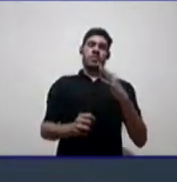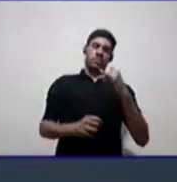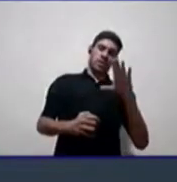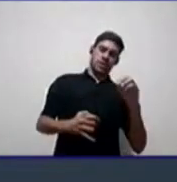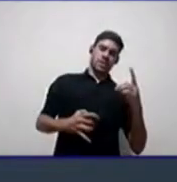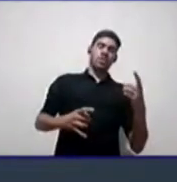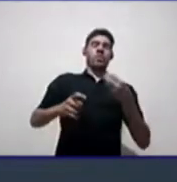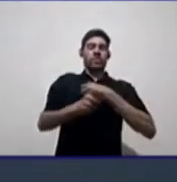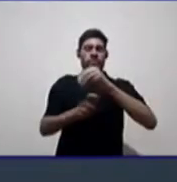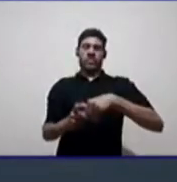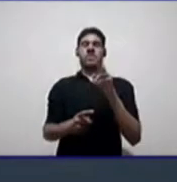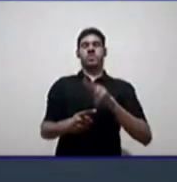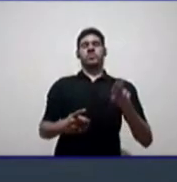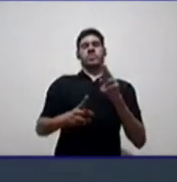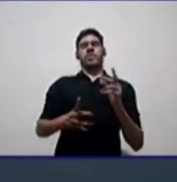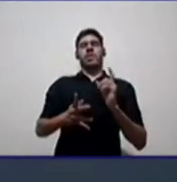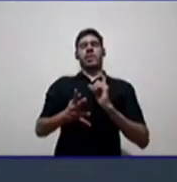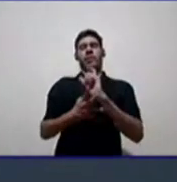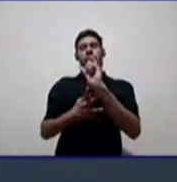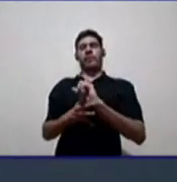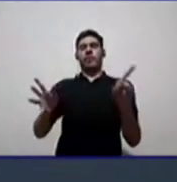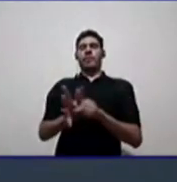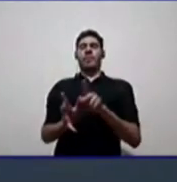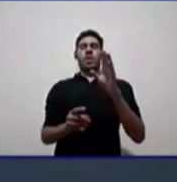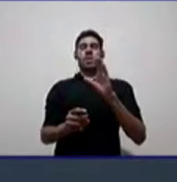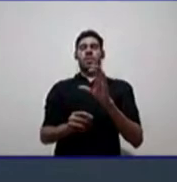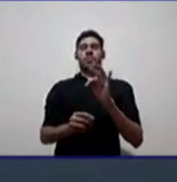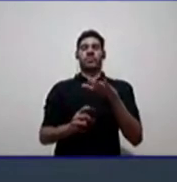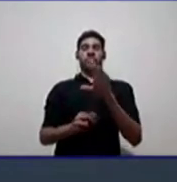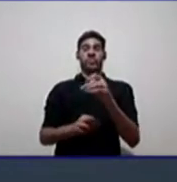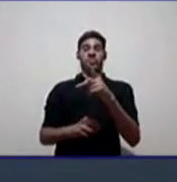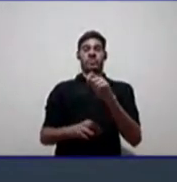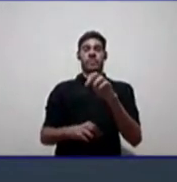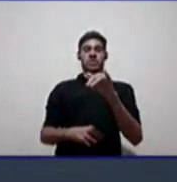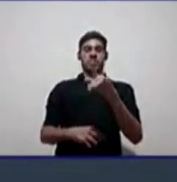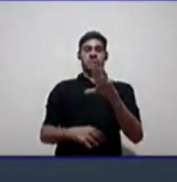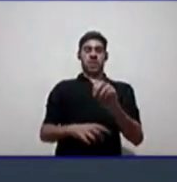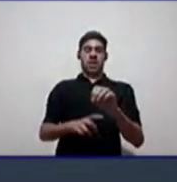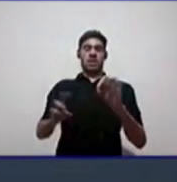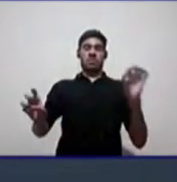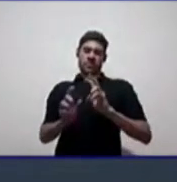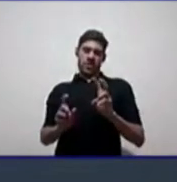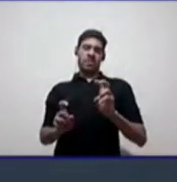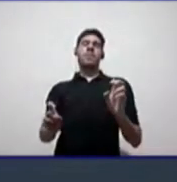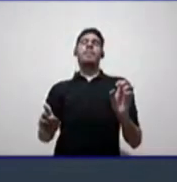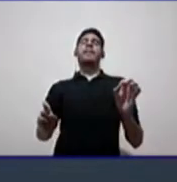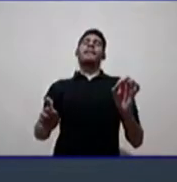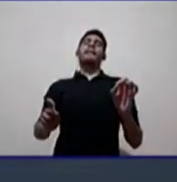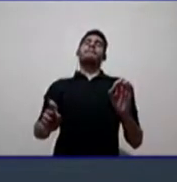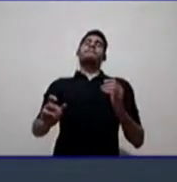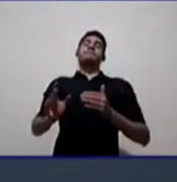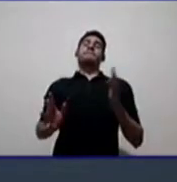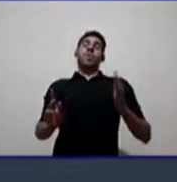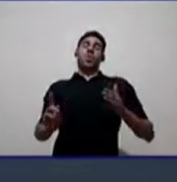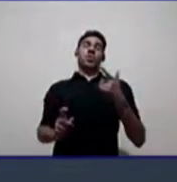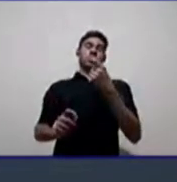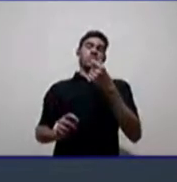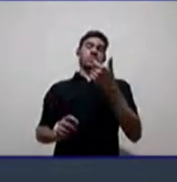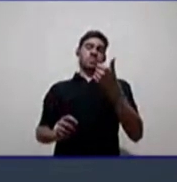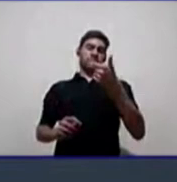envolvendo a aplicação de verbas do fundo partidário, fecho aspas, a partir do exercício financeiro de